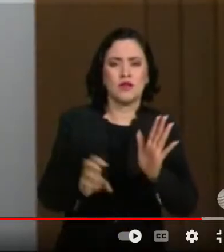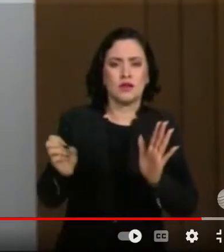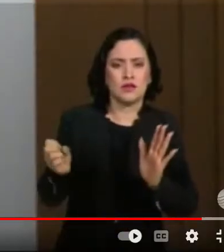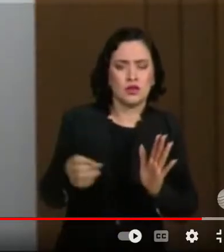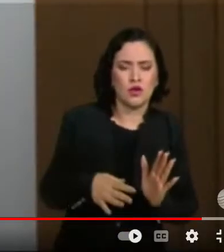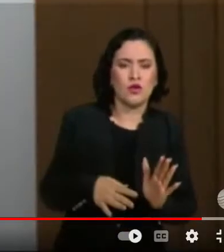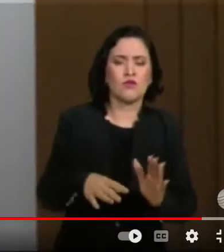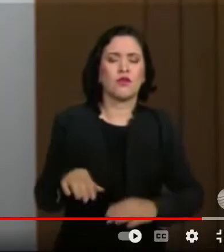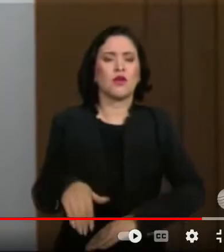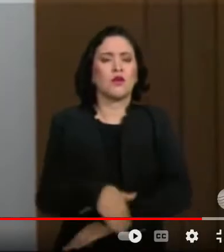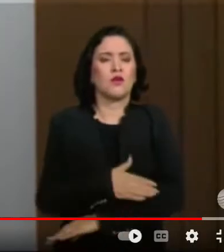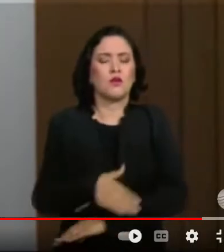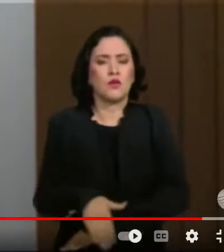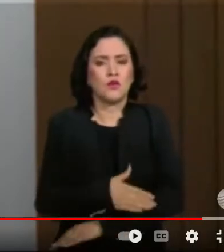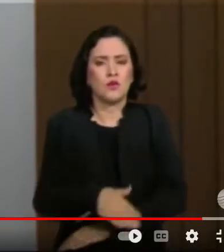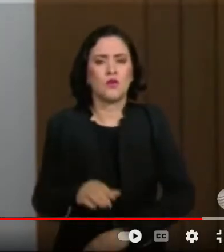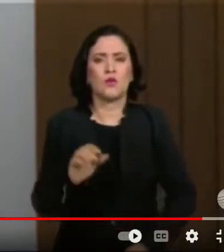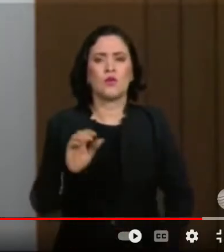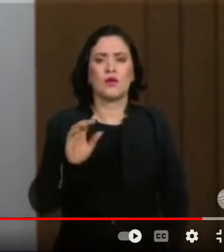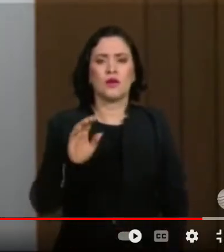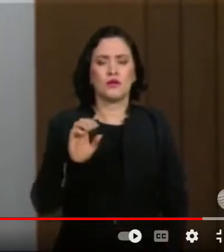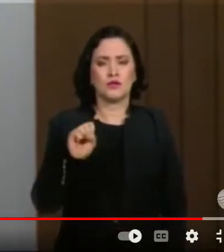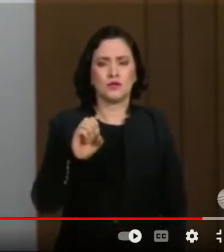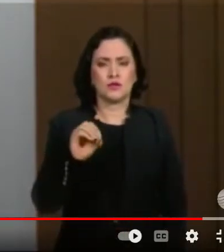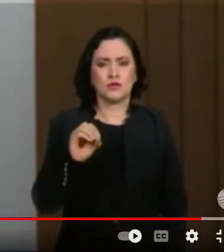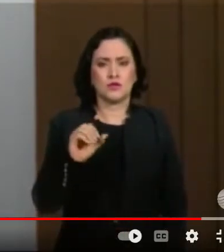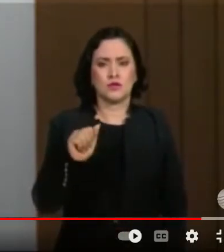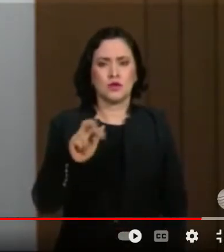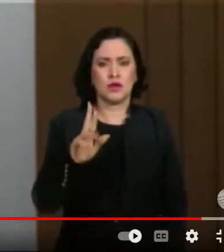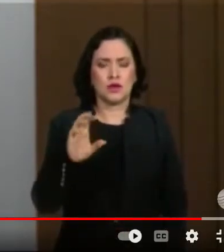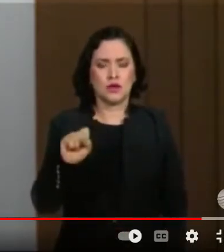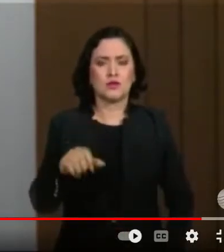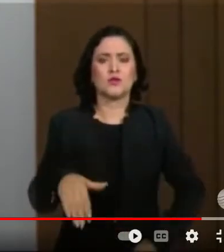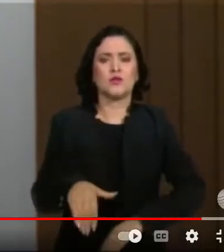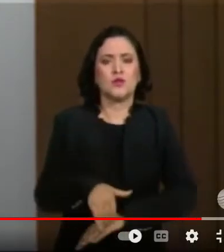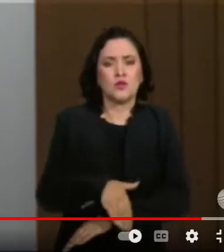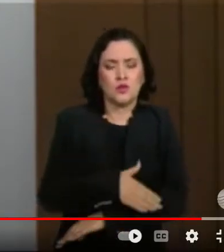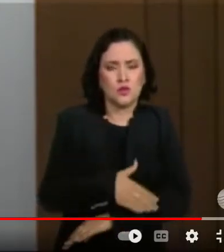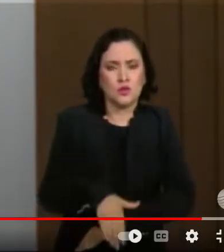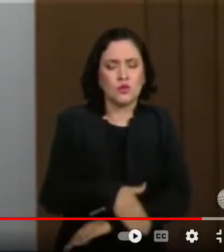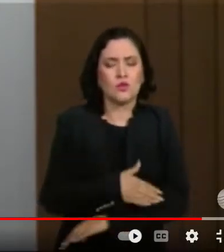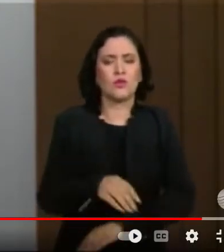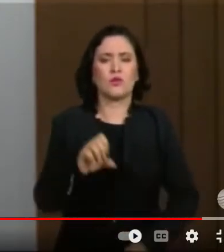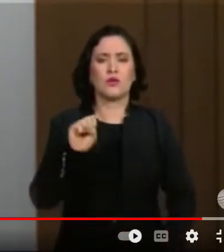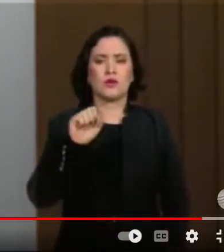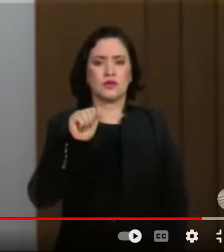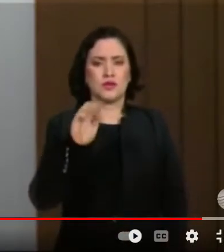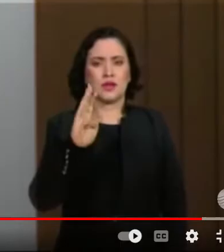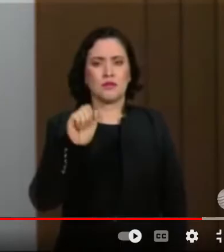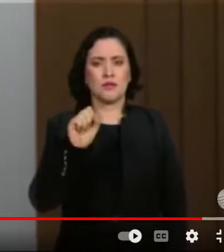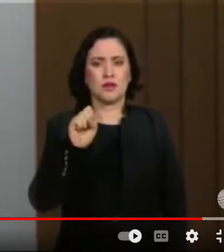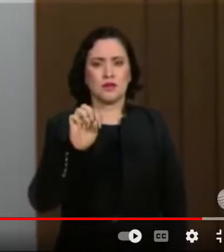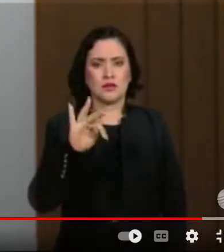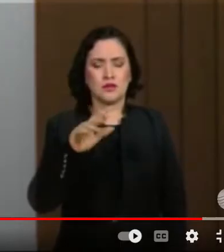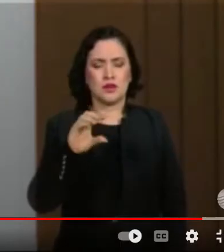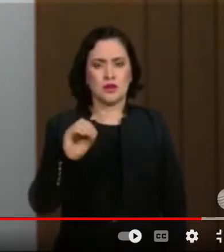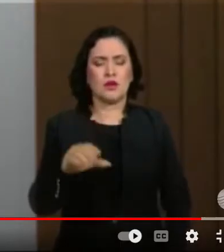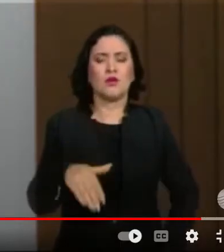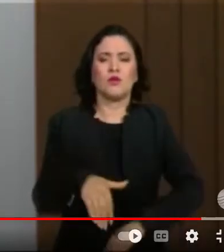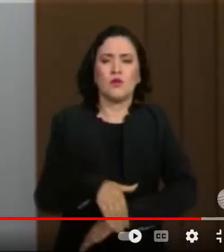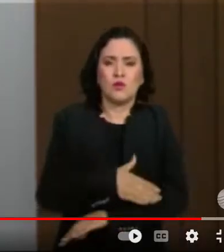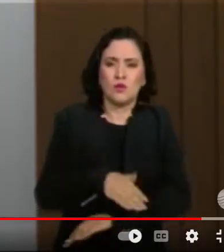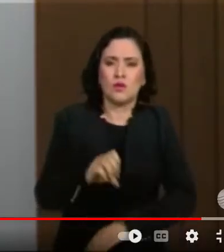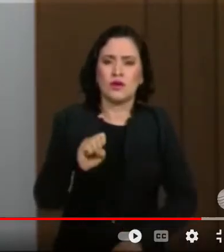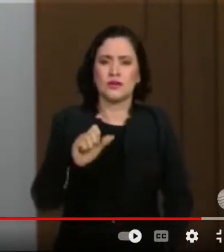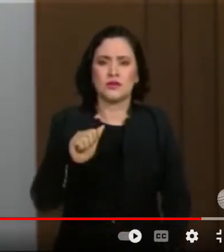Soares, Rua Sebastião Murá, Rua Viana, Rua Santa Luzia, Rua Francisco Bernardino, segunda